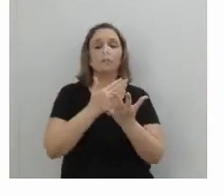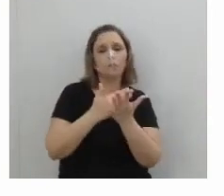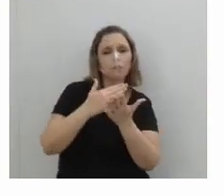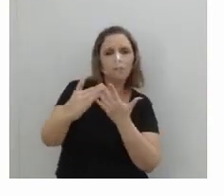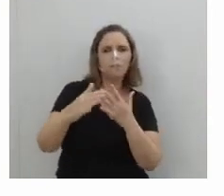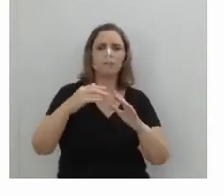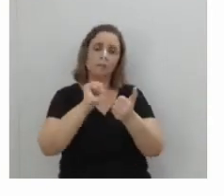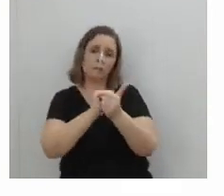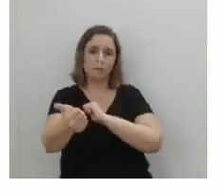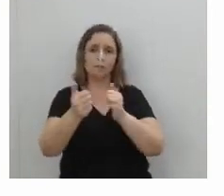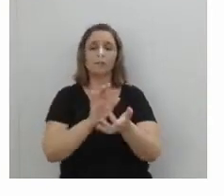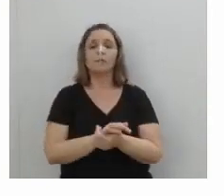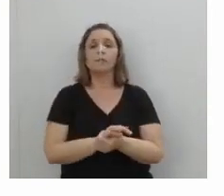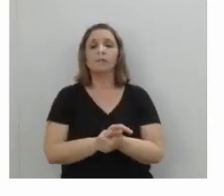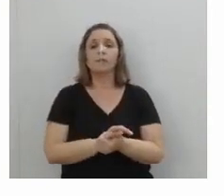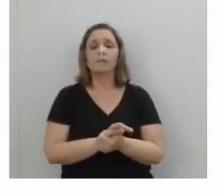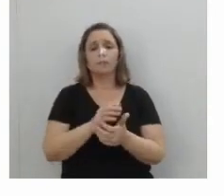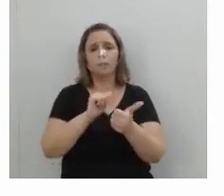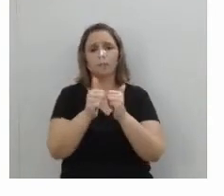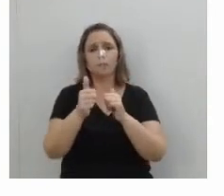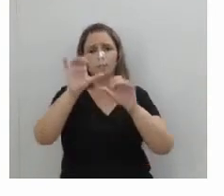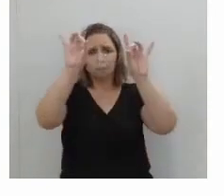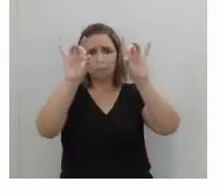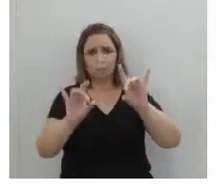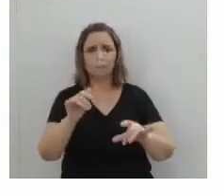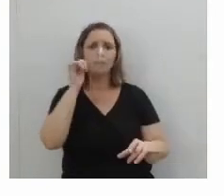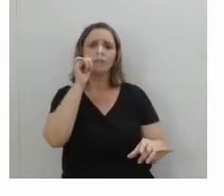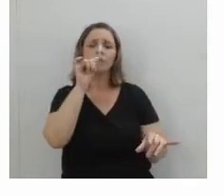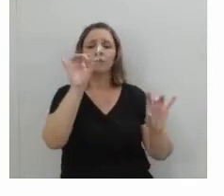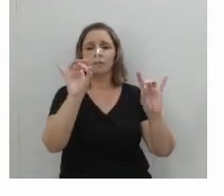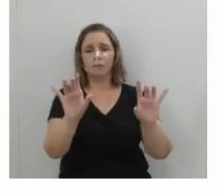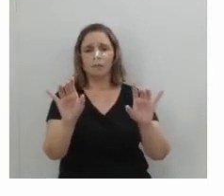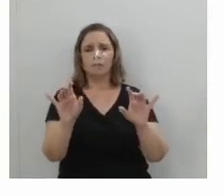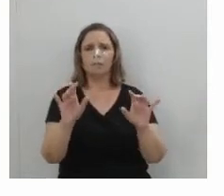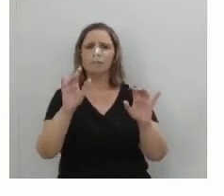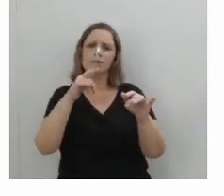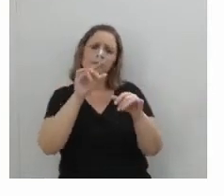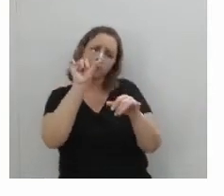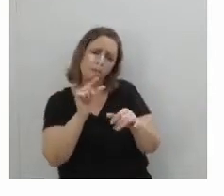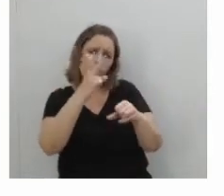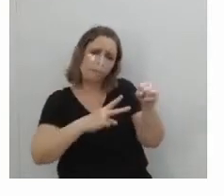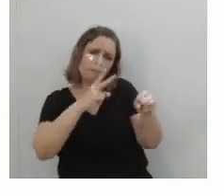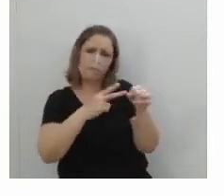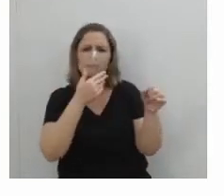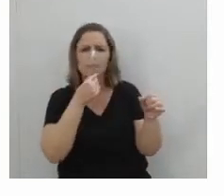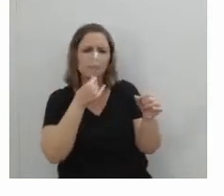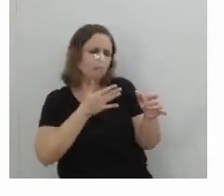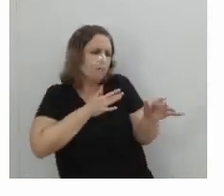início, esse esporte era considerado um esporte especialmente para mulheres. Por ser um esporte menos violento, os homens não